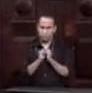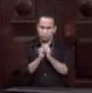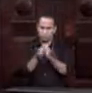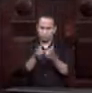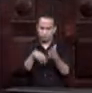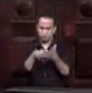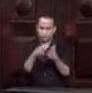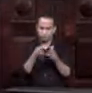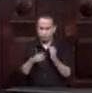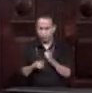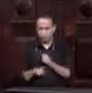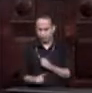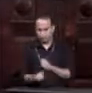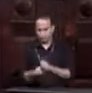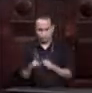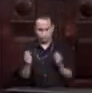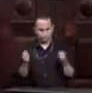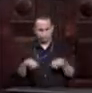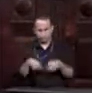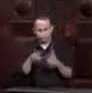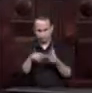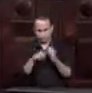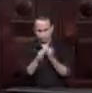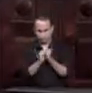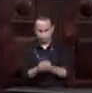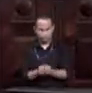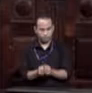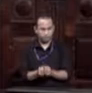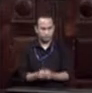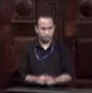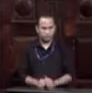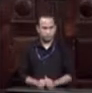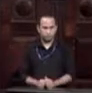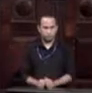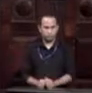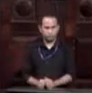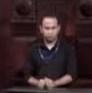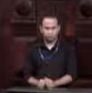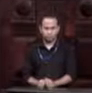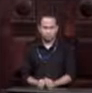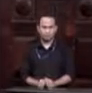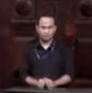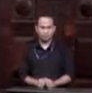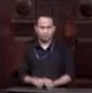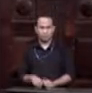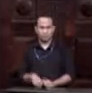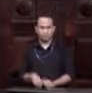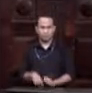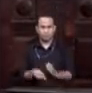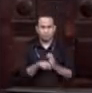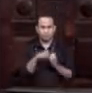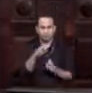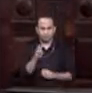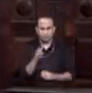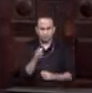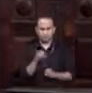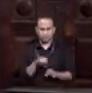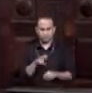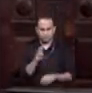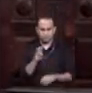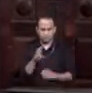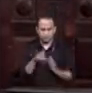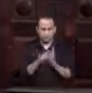a fundo, mas não deu para acompanhar. Presidente, porque no inciso 5, no inciso 5